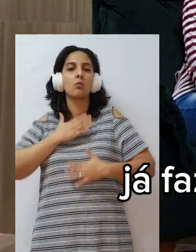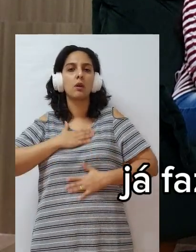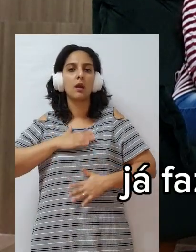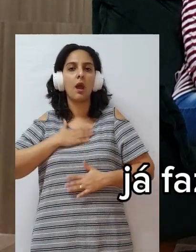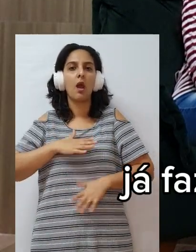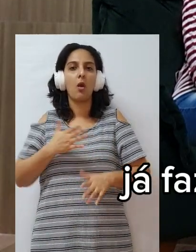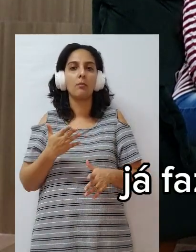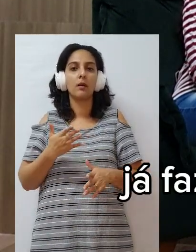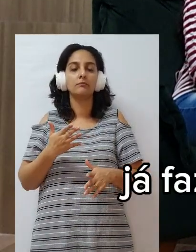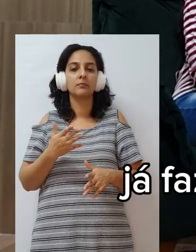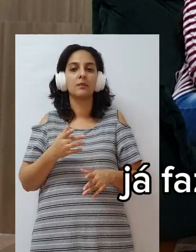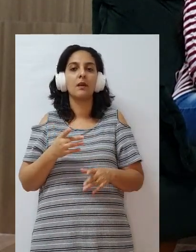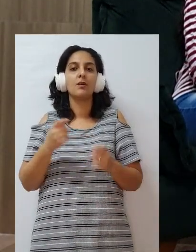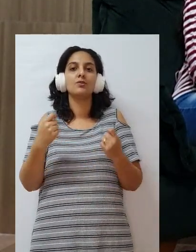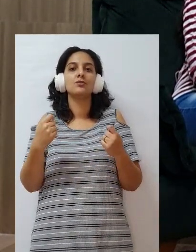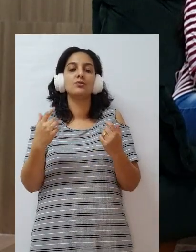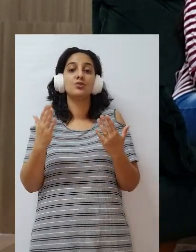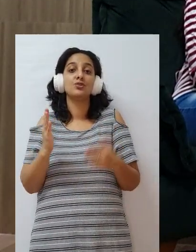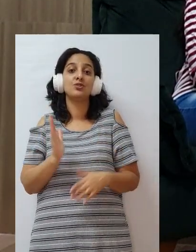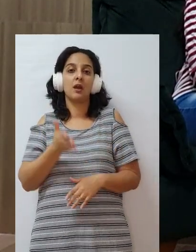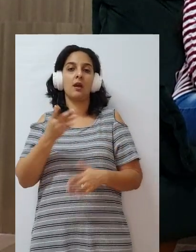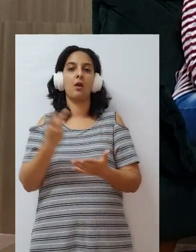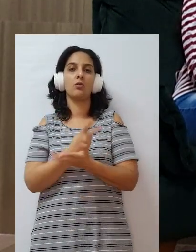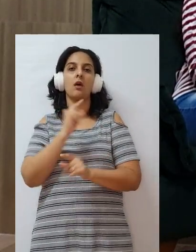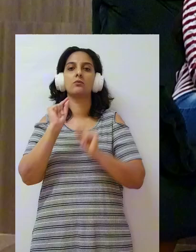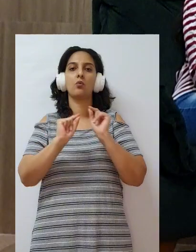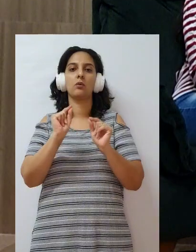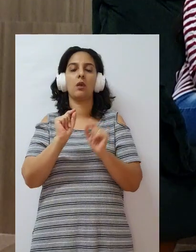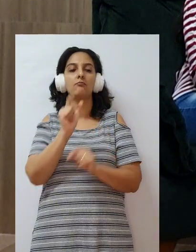paciente, gente, que vocês não têm ideia.